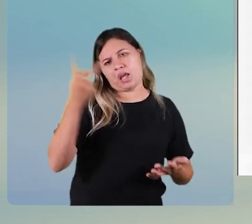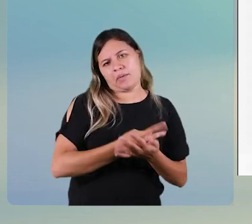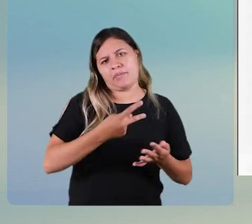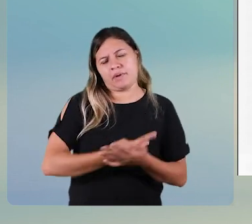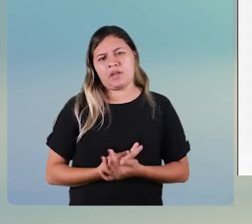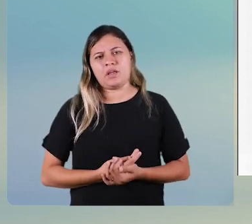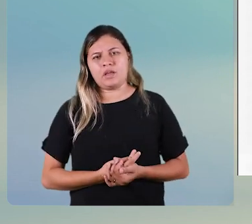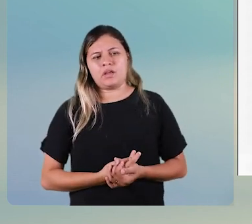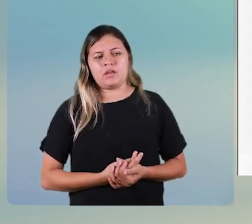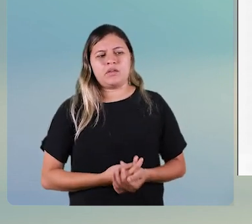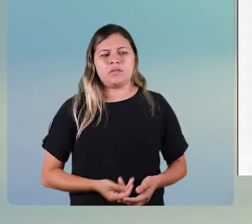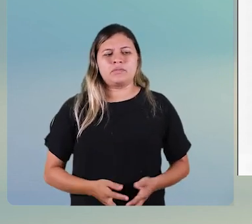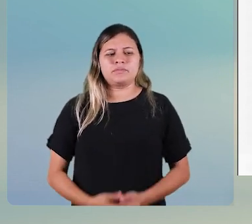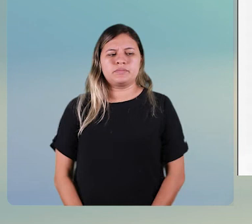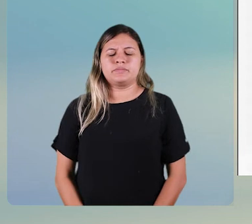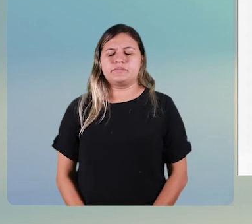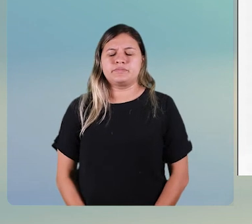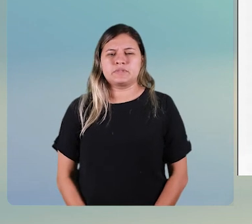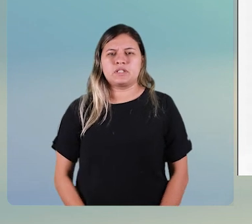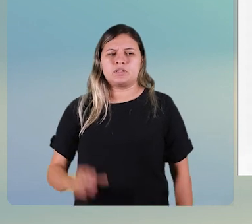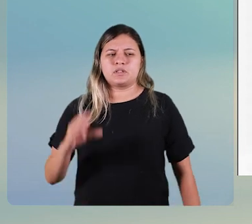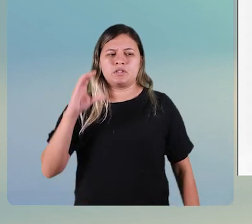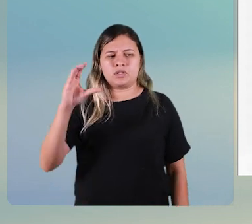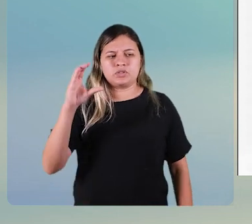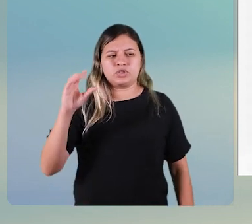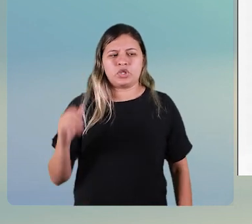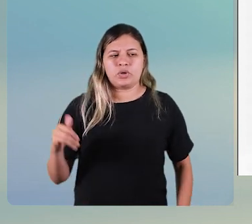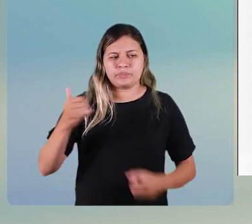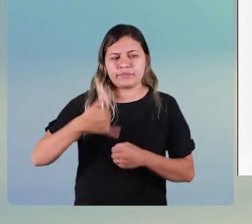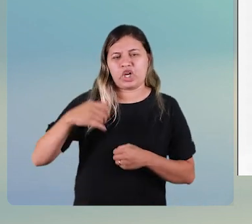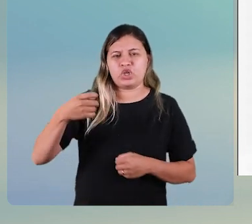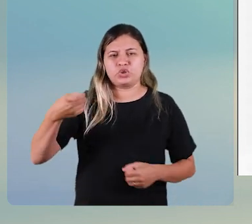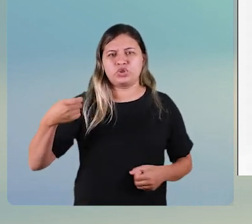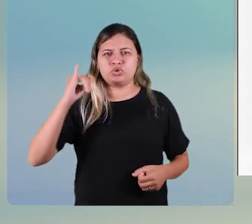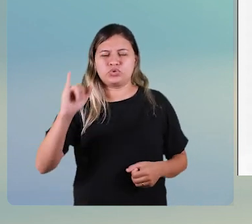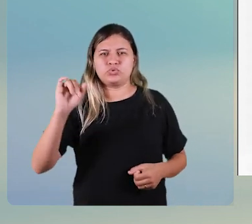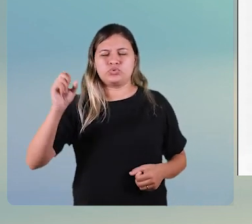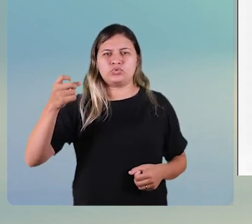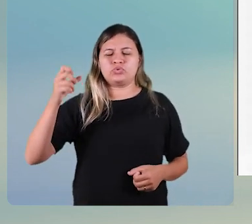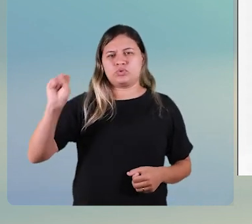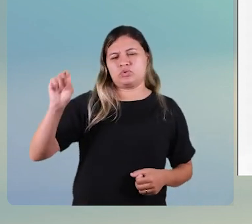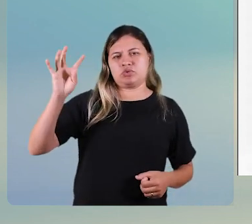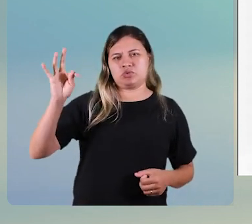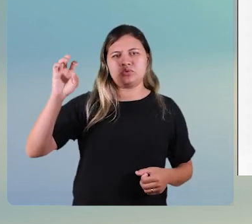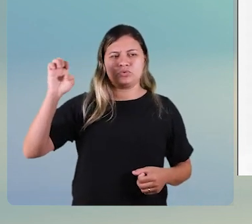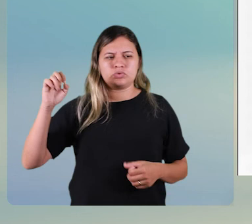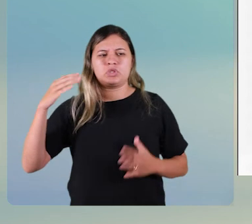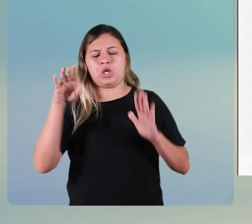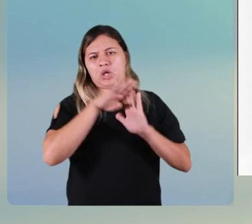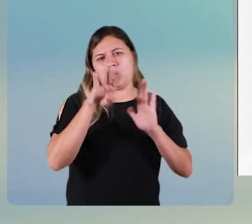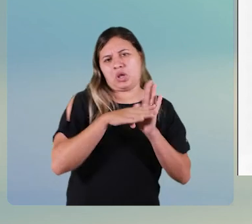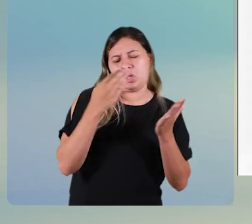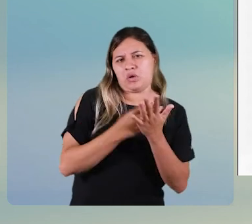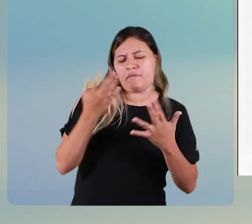essa letra B está errada por causa dos fungos, tá certo? Óleo de xisto? Não, nada a ver, né? Óleo de xisto o xisto é uma fração